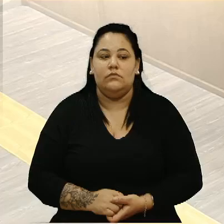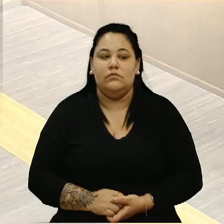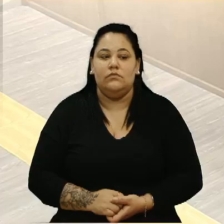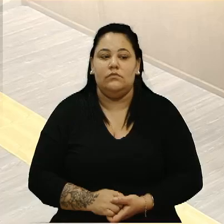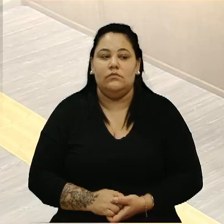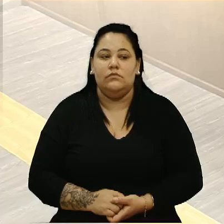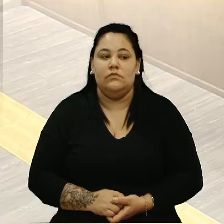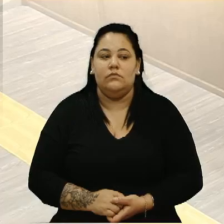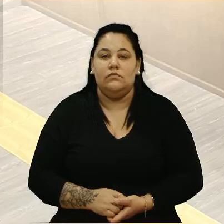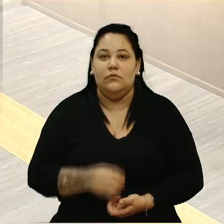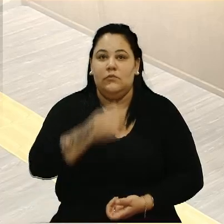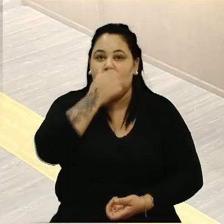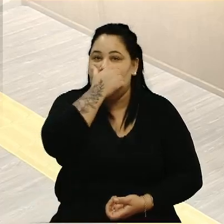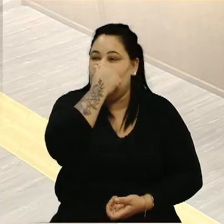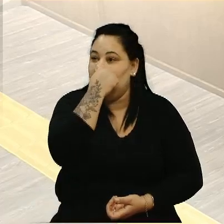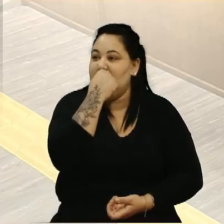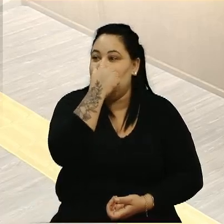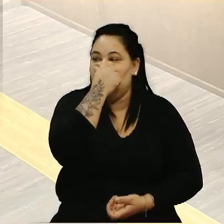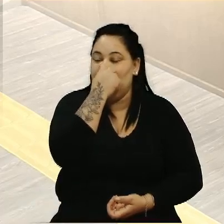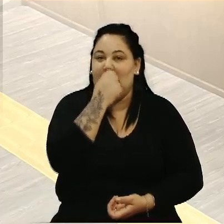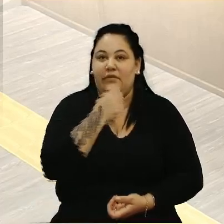Na tribuna.